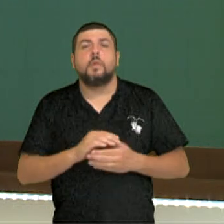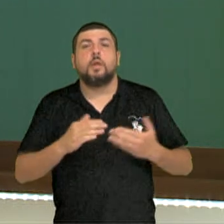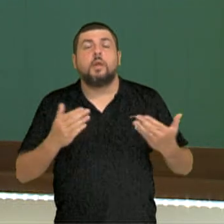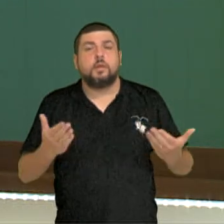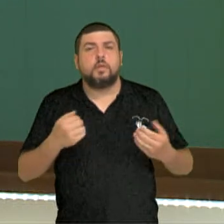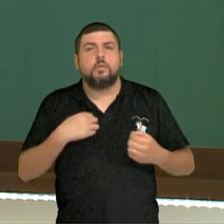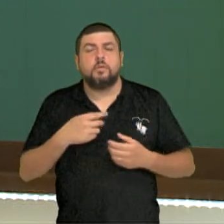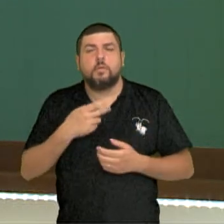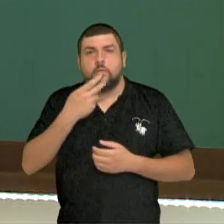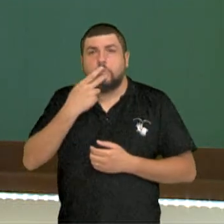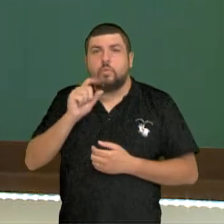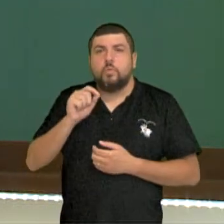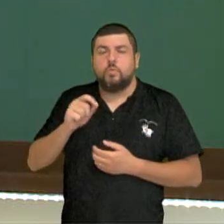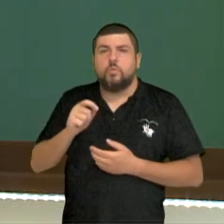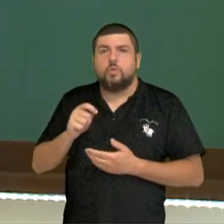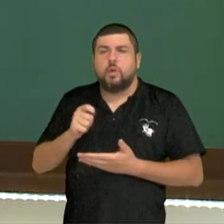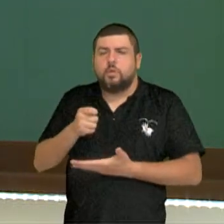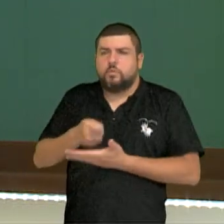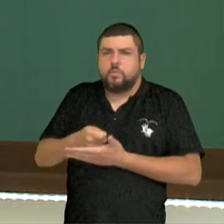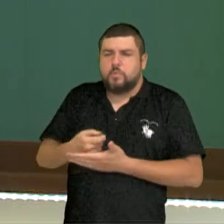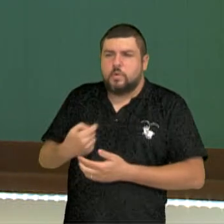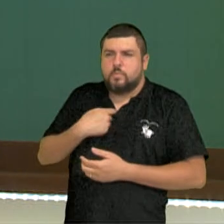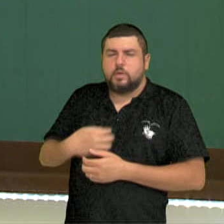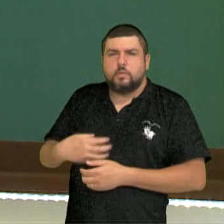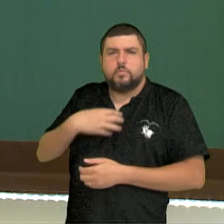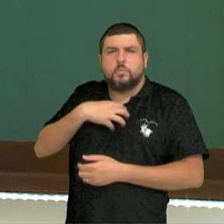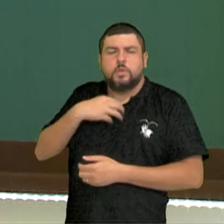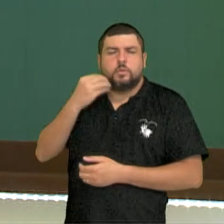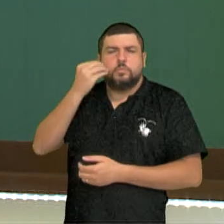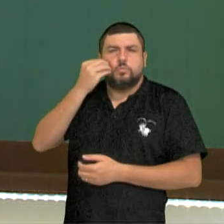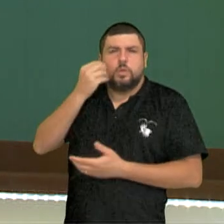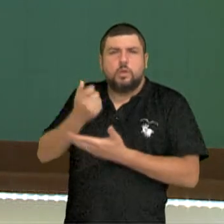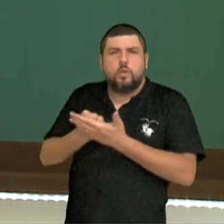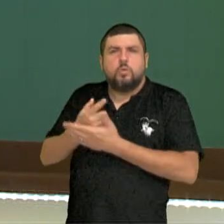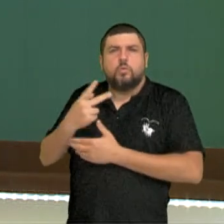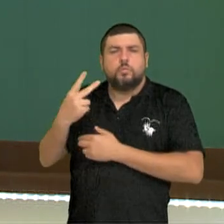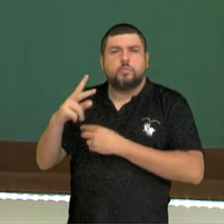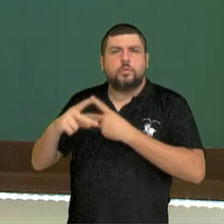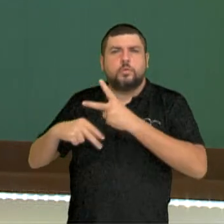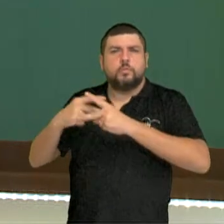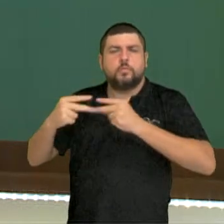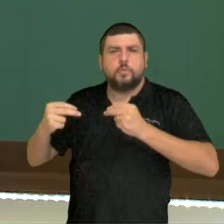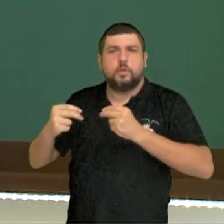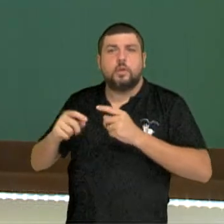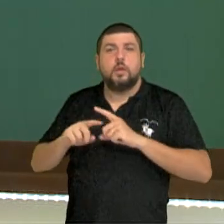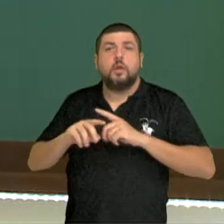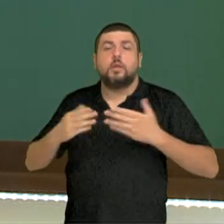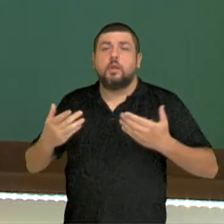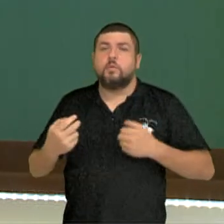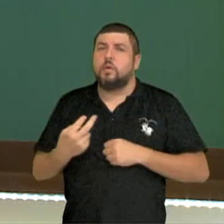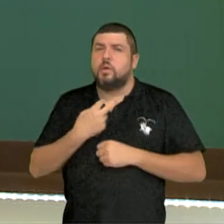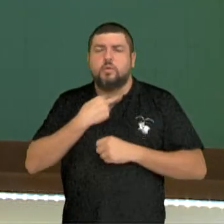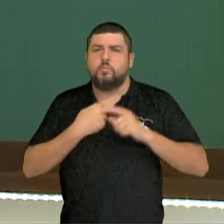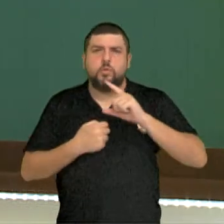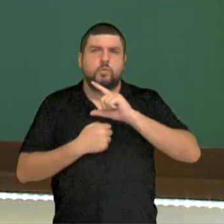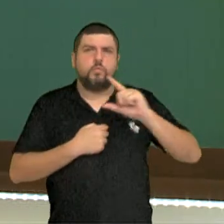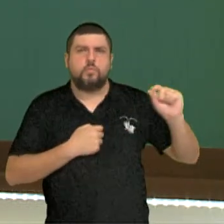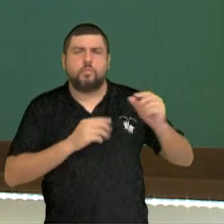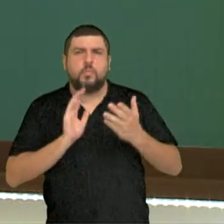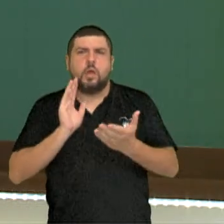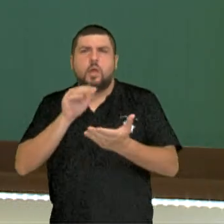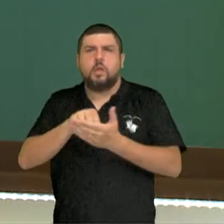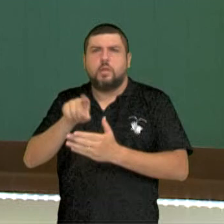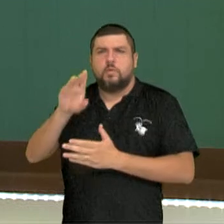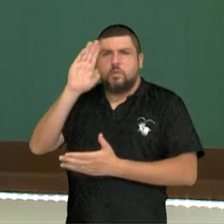Deveria ser eu sentindo o seu beijo, comprando os seus presentes e eu não posso ir até que você acredite